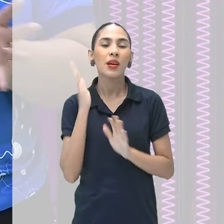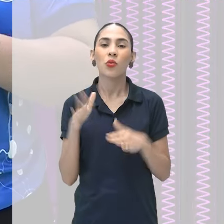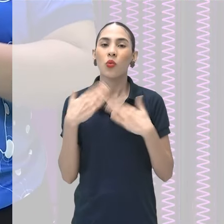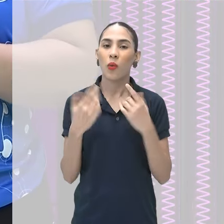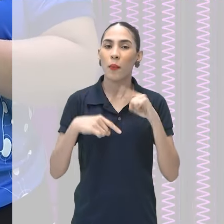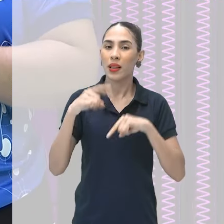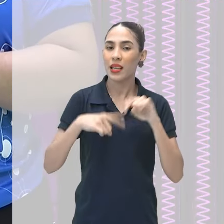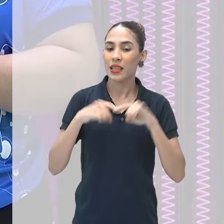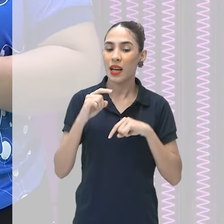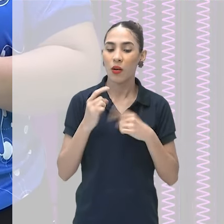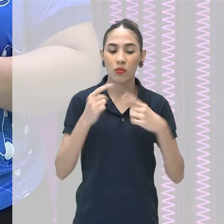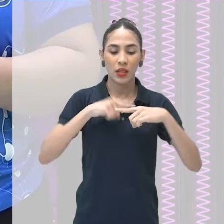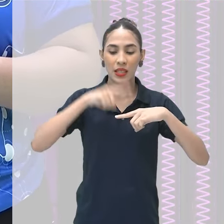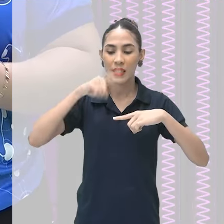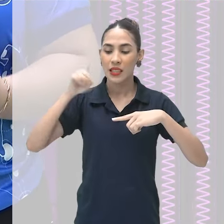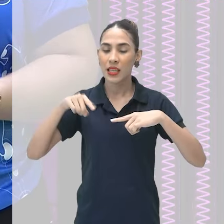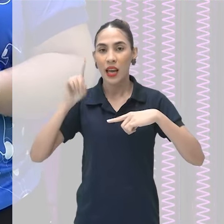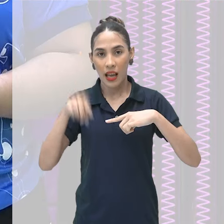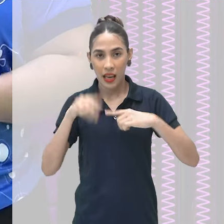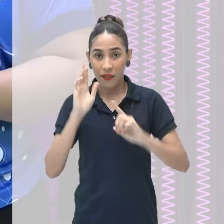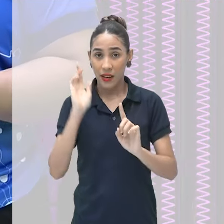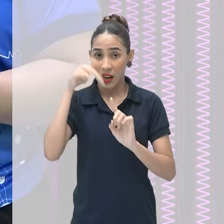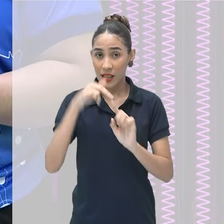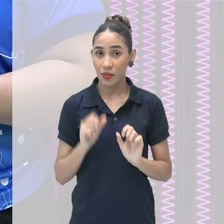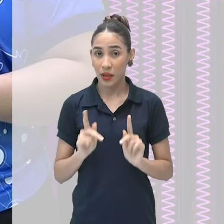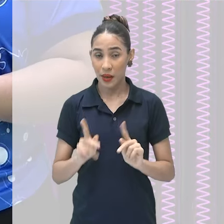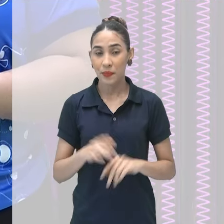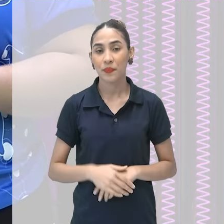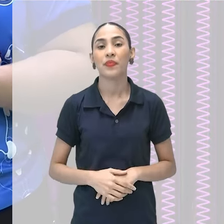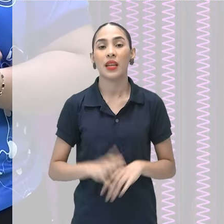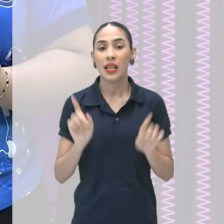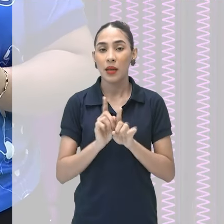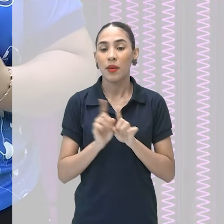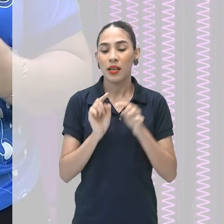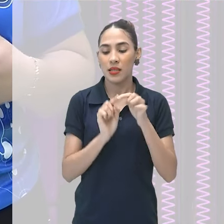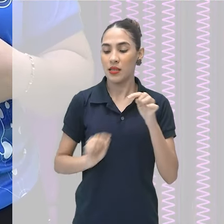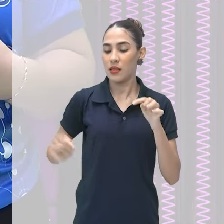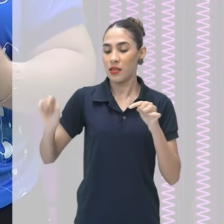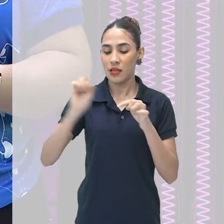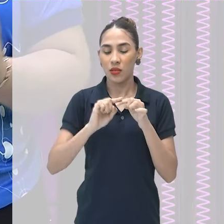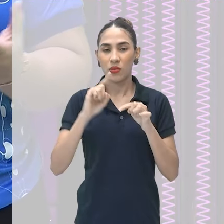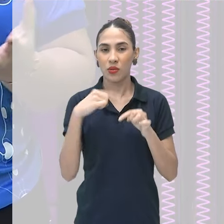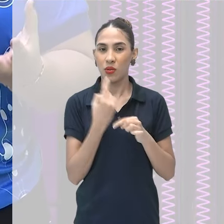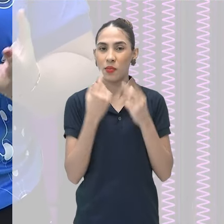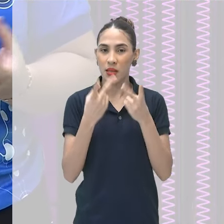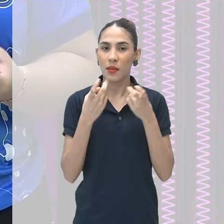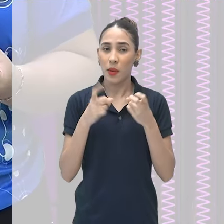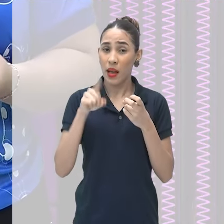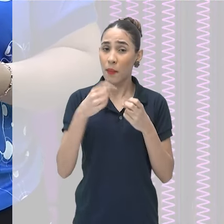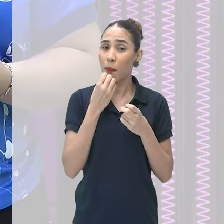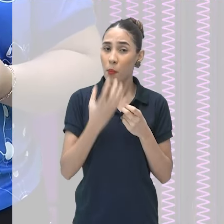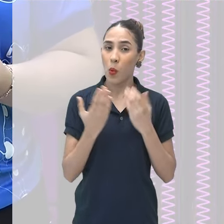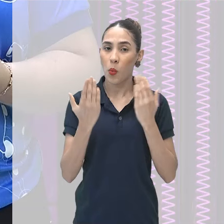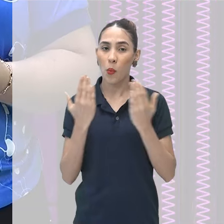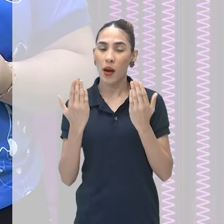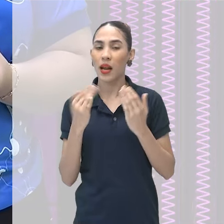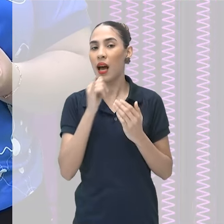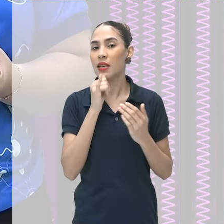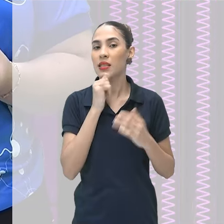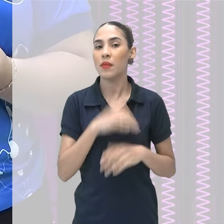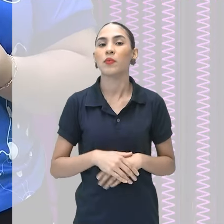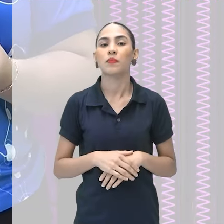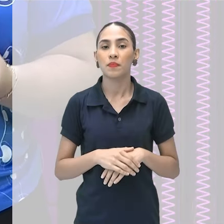objeto cada linha pertence, certo? E no gráfico de setores, a gente viu que é bom para comparar aí